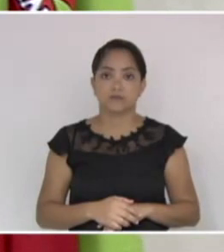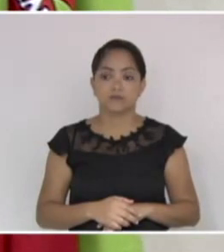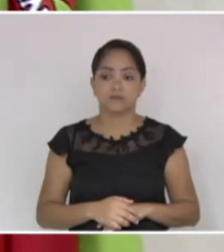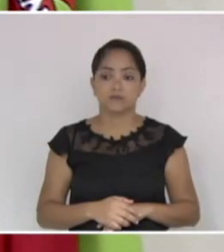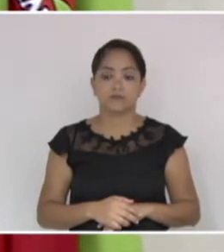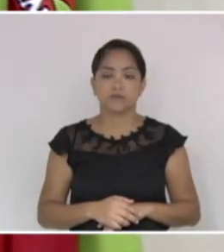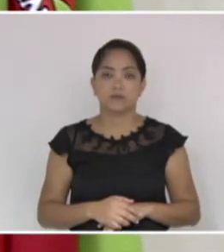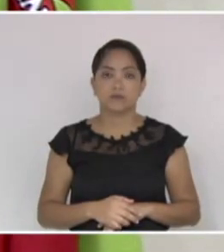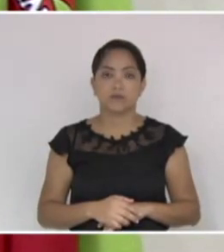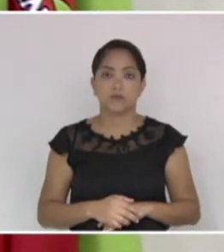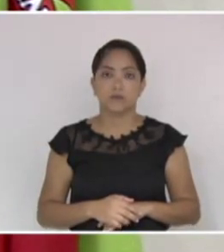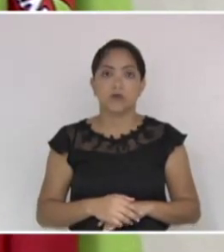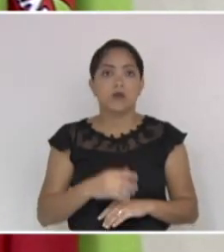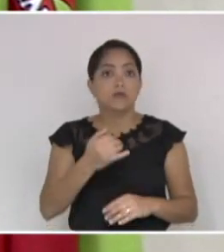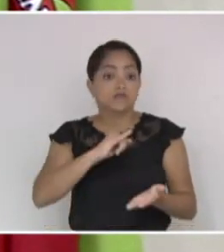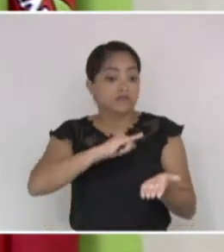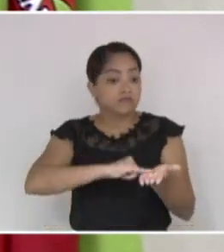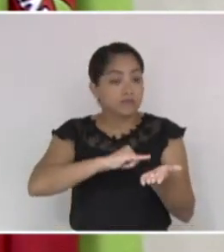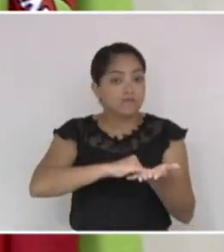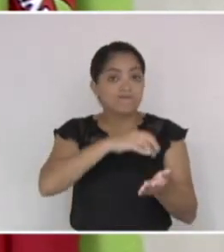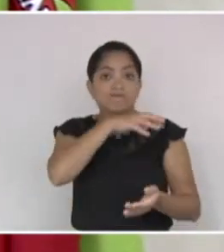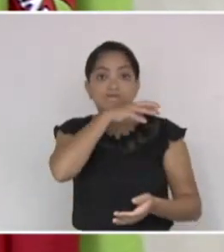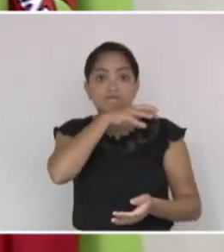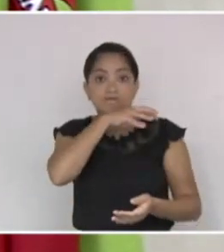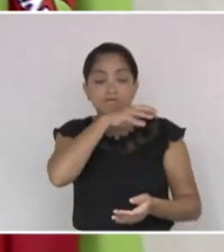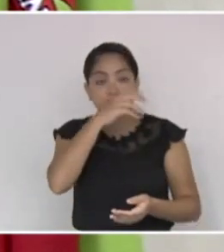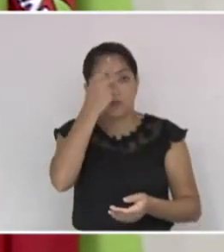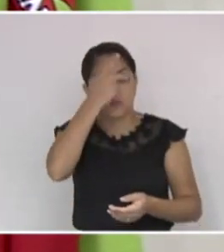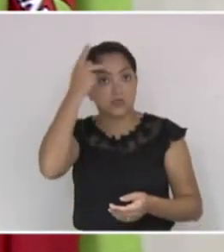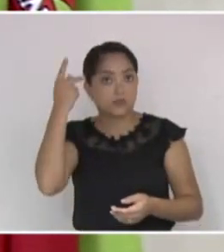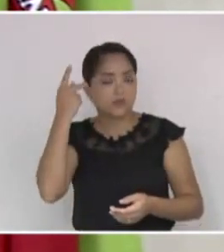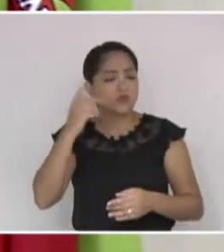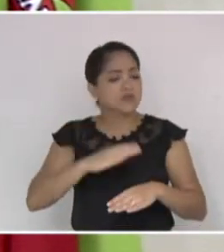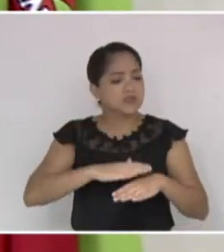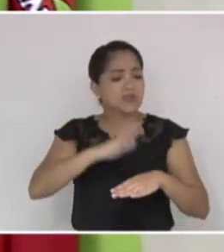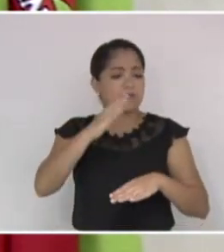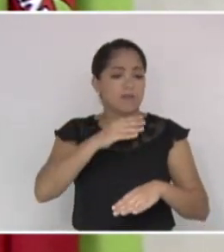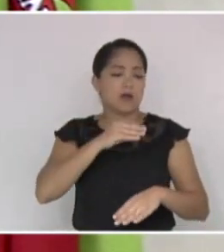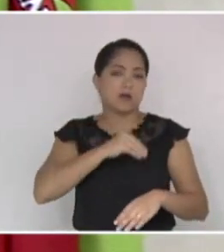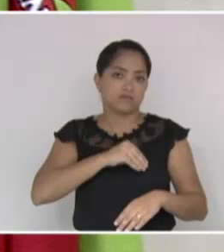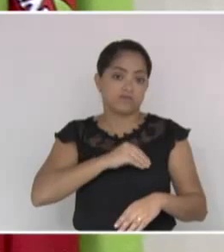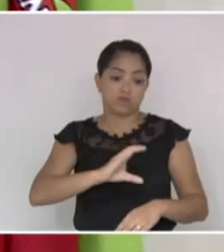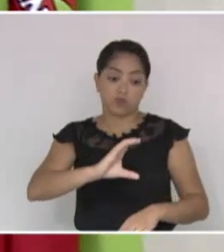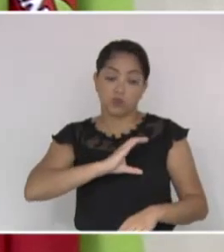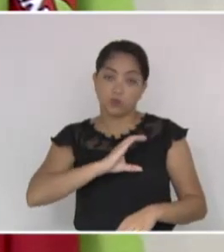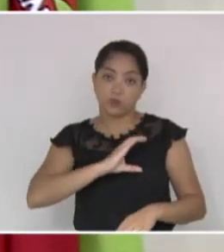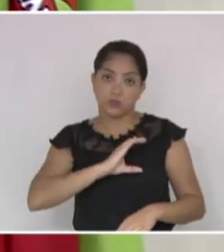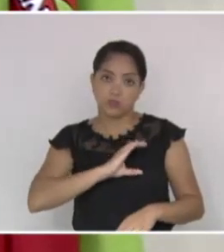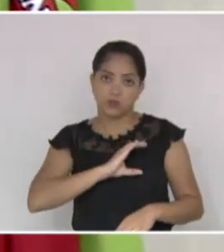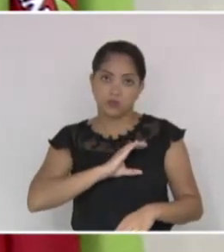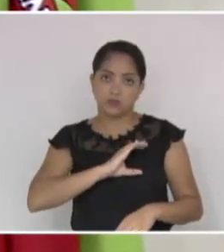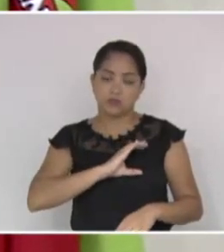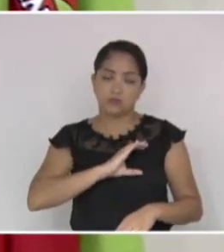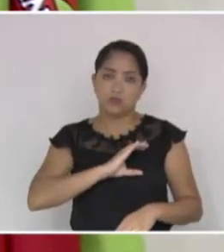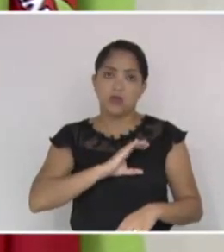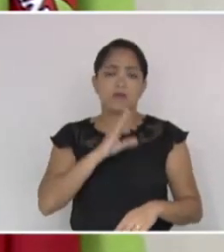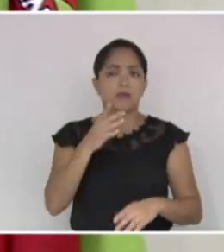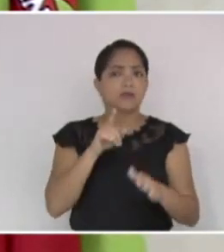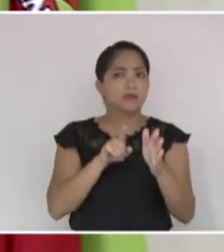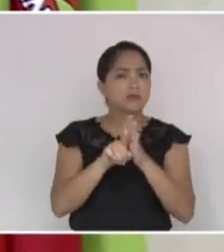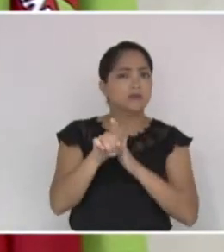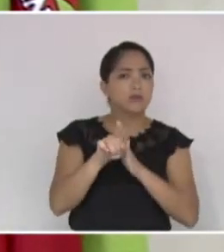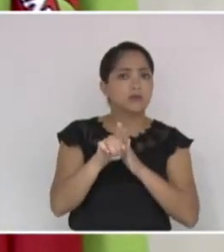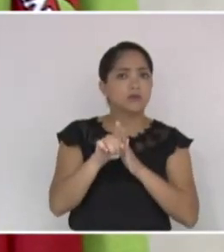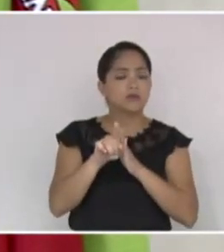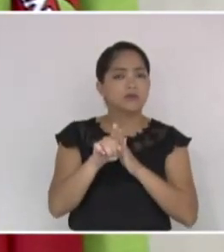os benefícios tributários para as pessoas que mais têm recursos, para os mais ricos do nosso país. Daí emerge uma pergunta: o